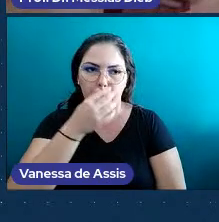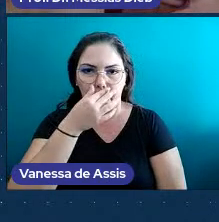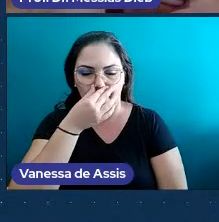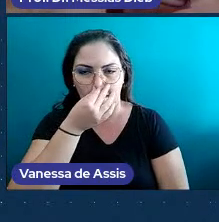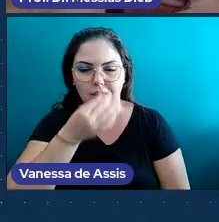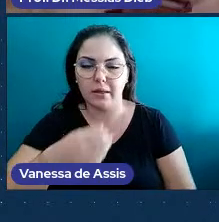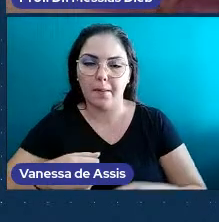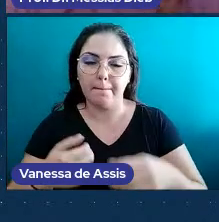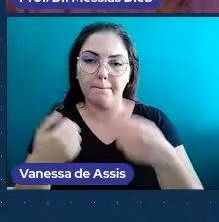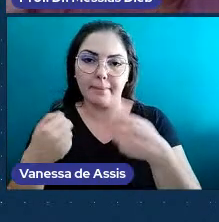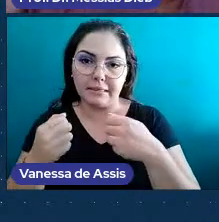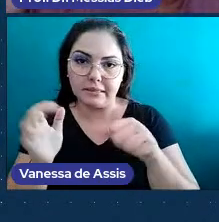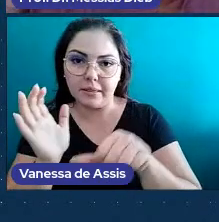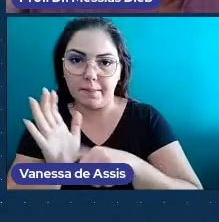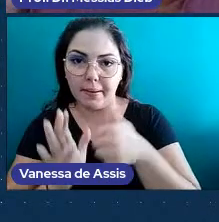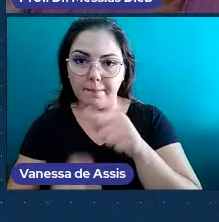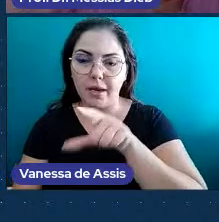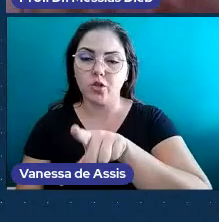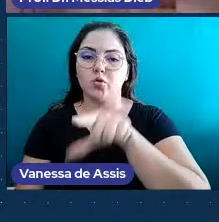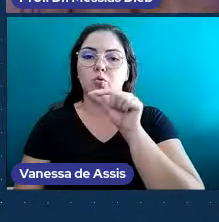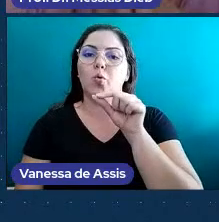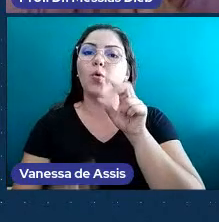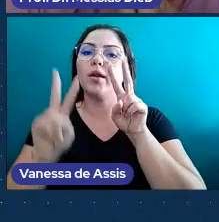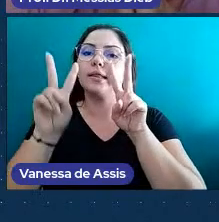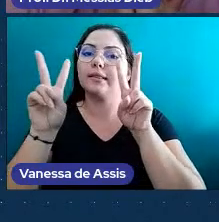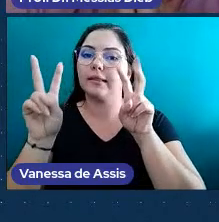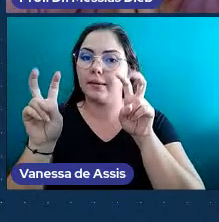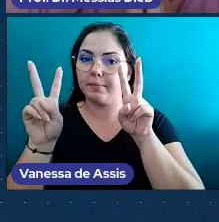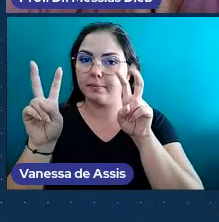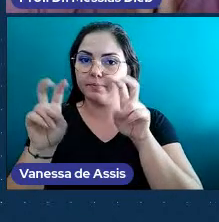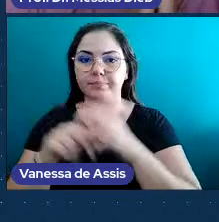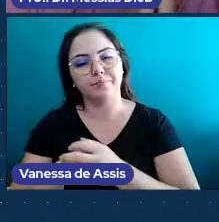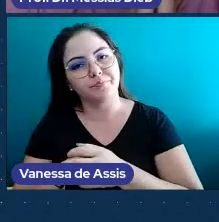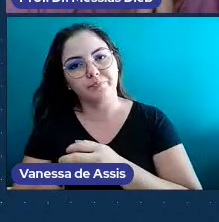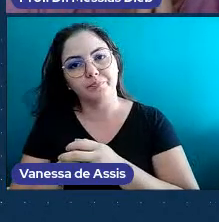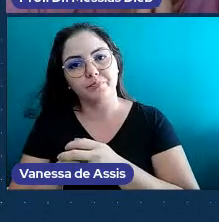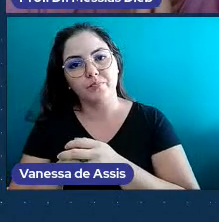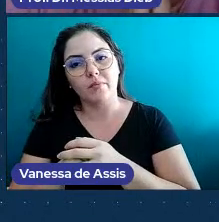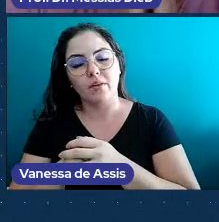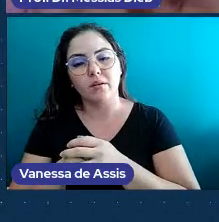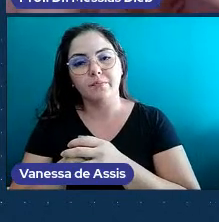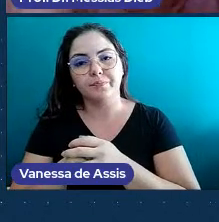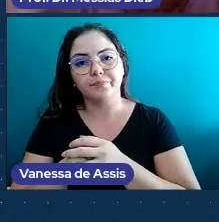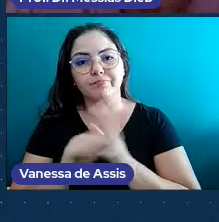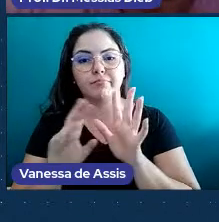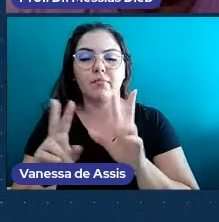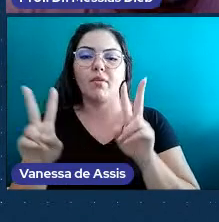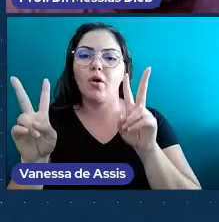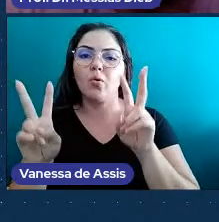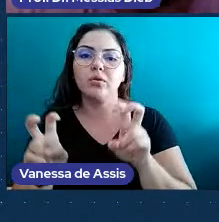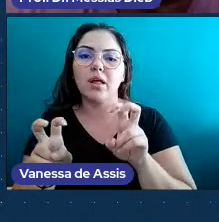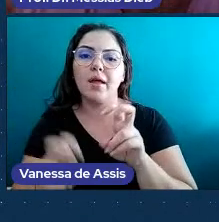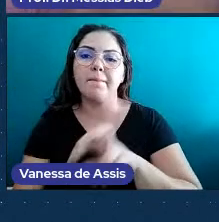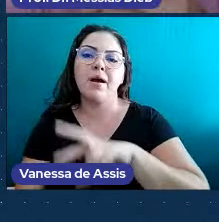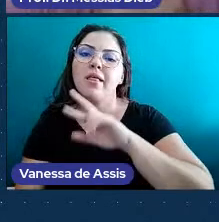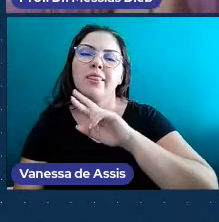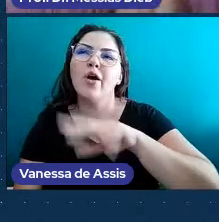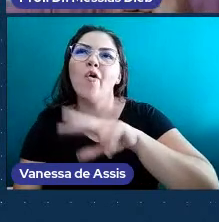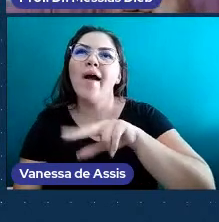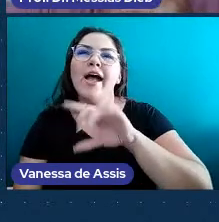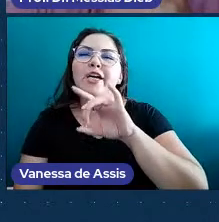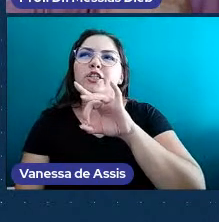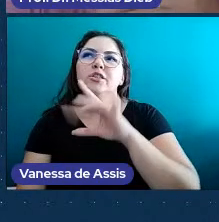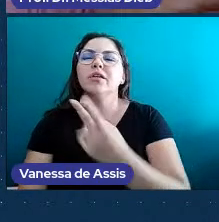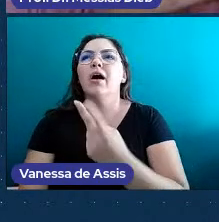pesquisa, aí vem uma outra dica, né? Ele não nasce necessariamente de uma única forma, né?